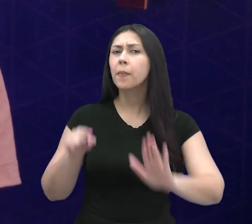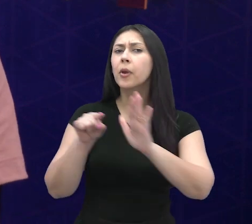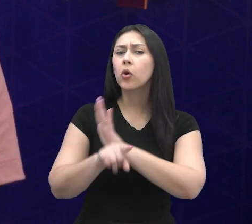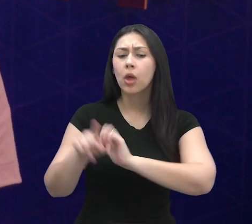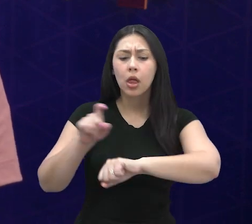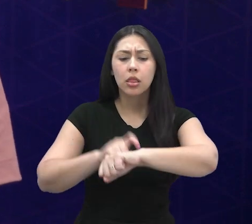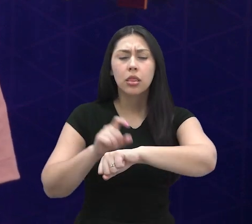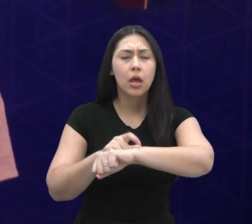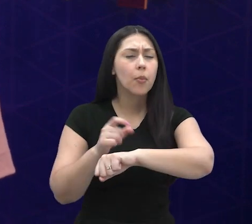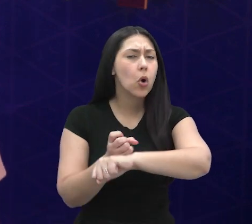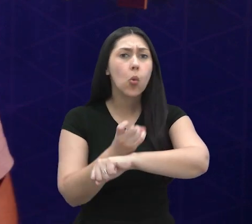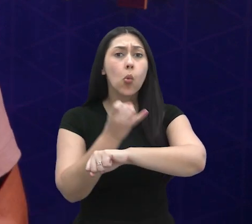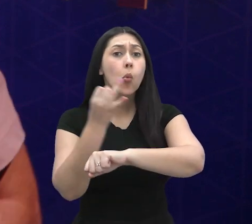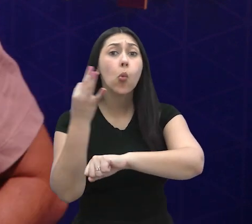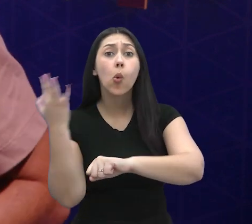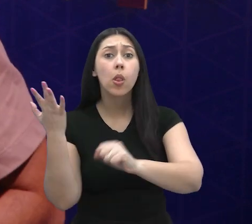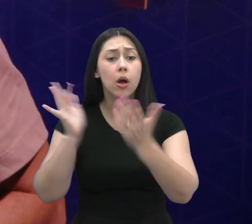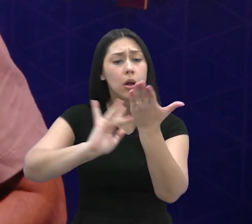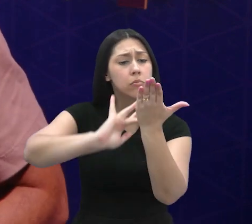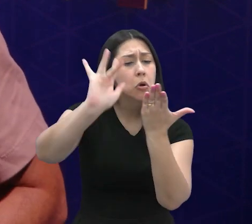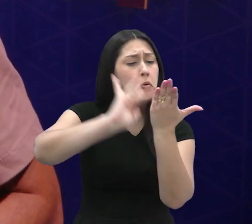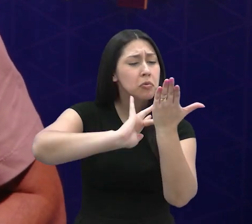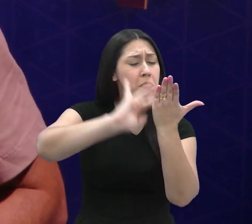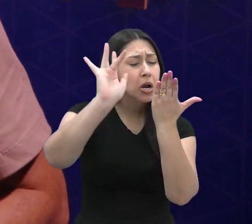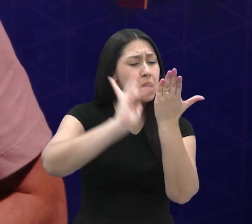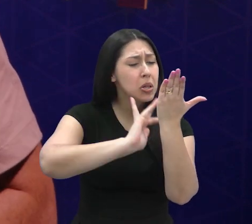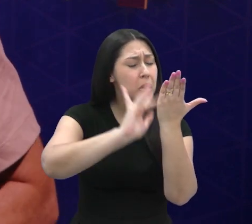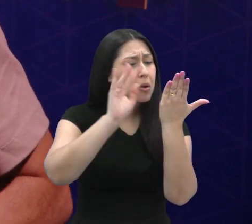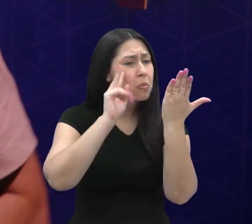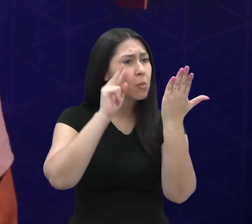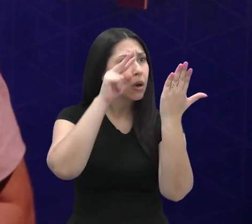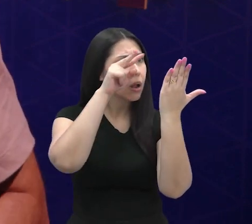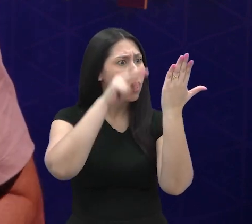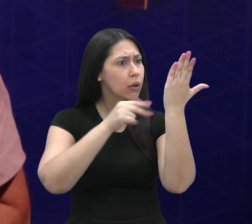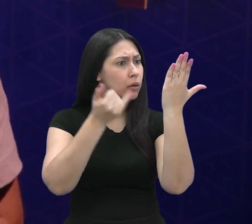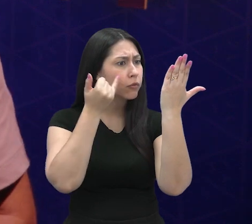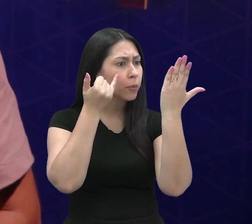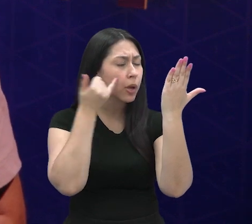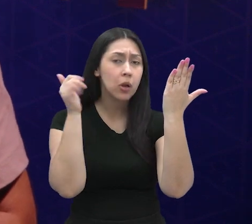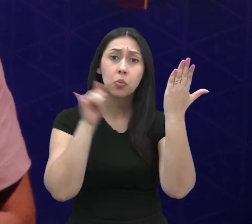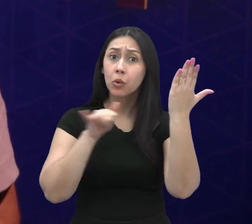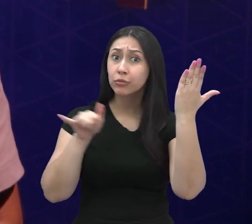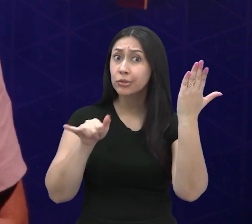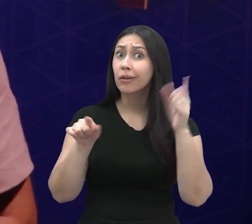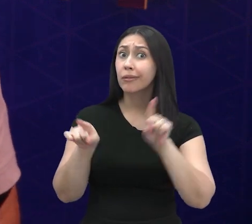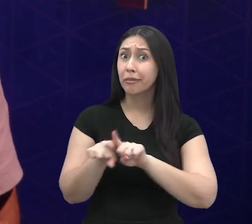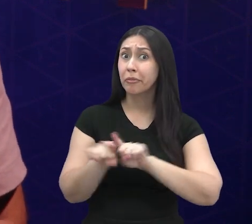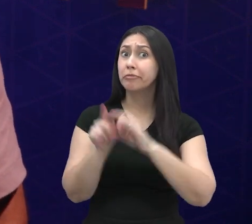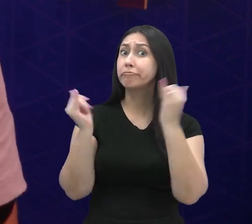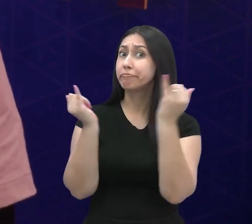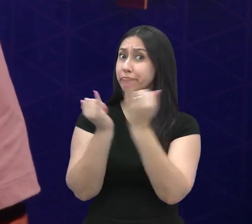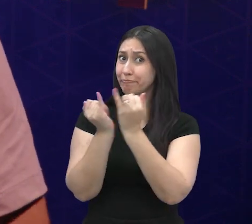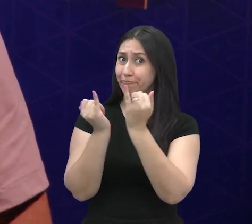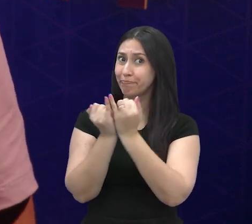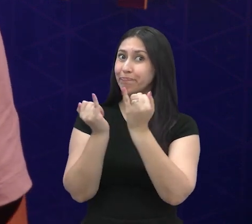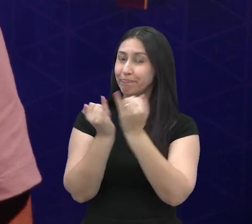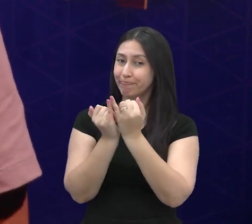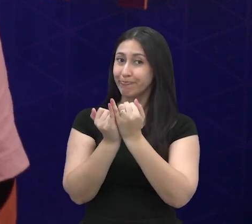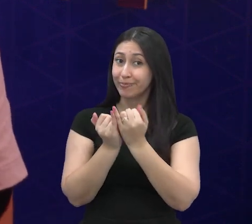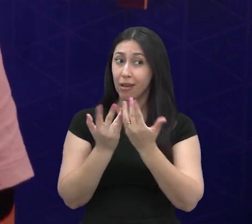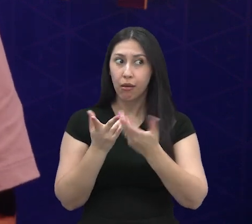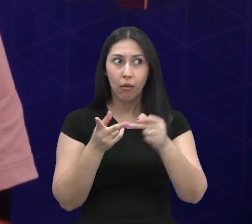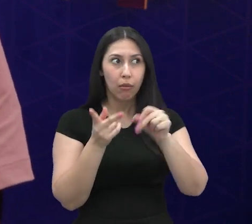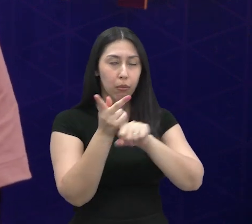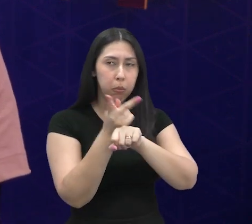Quanto tempo você passa no celular, rolando a tela, em busca de informações, notícias ou até mesmo aquelas fofocas? E